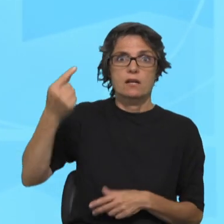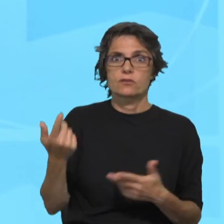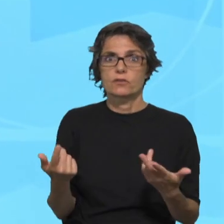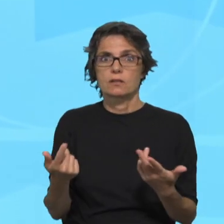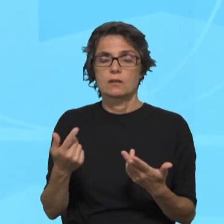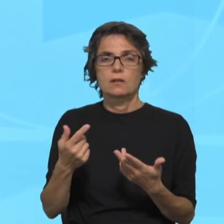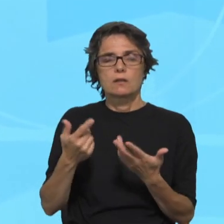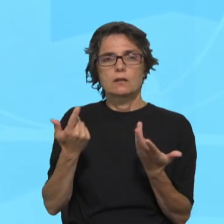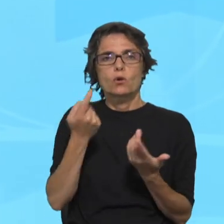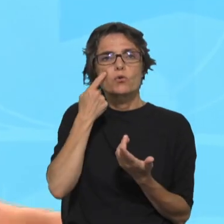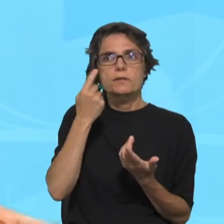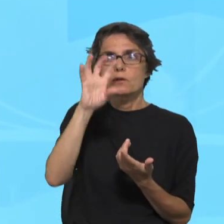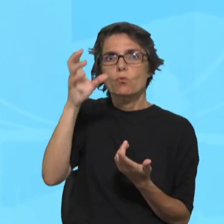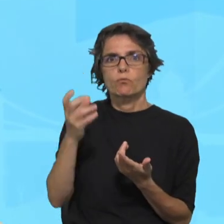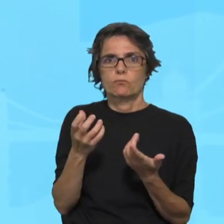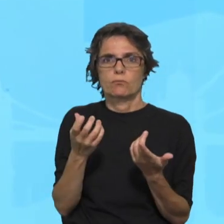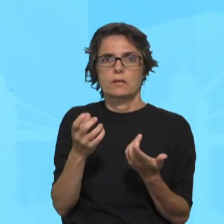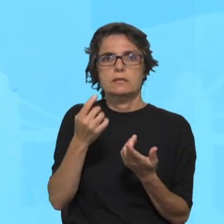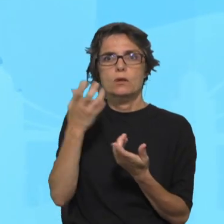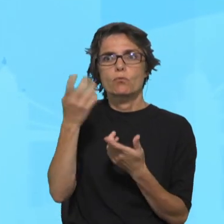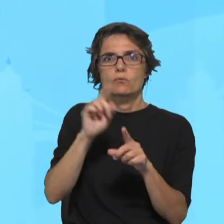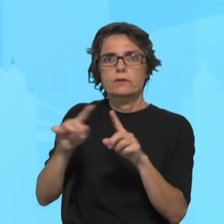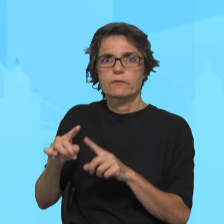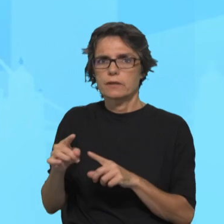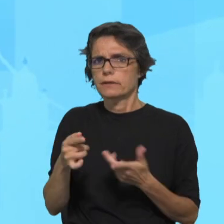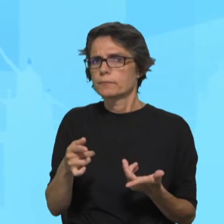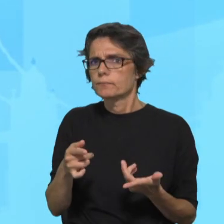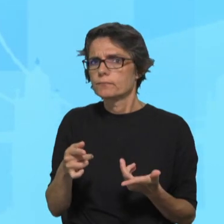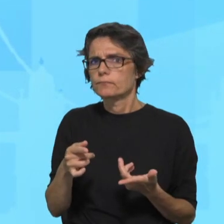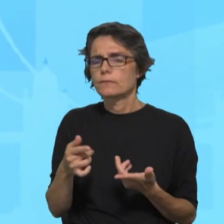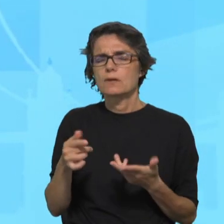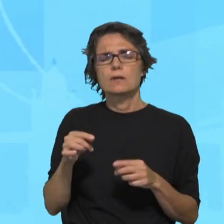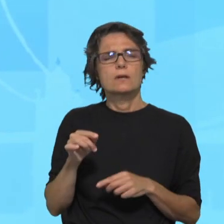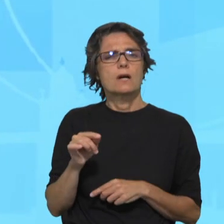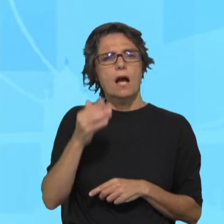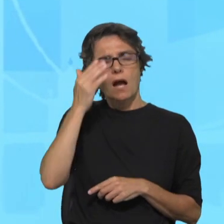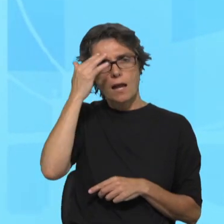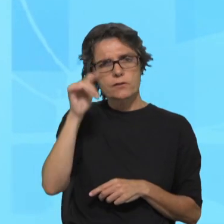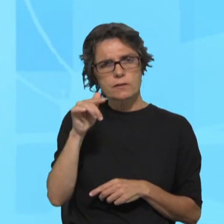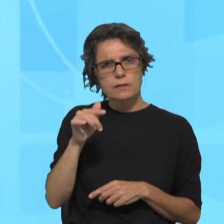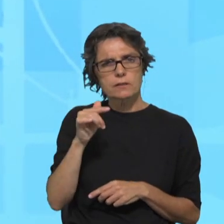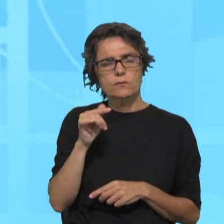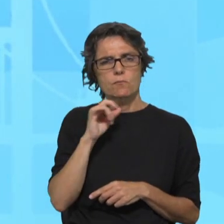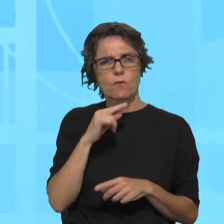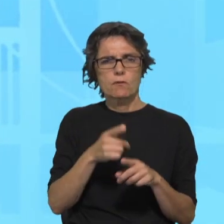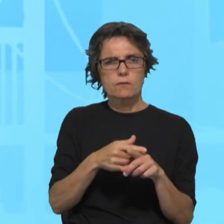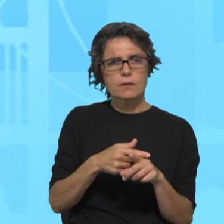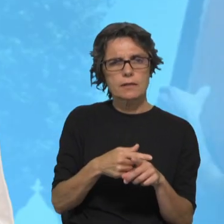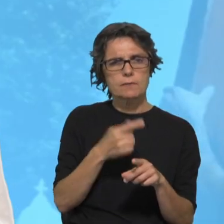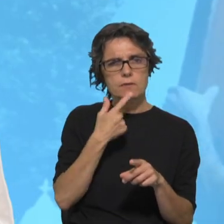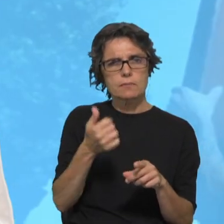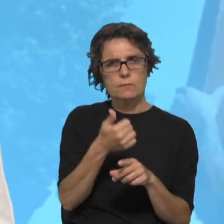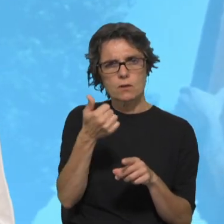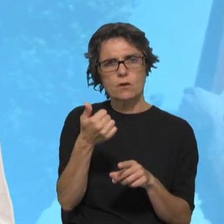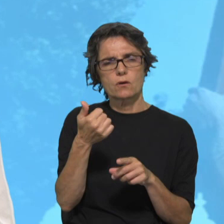conhecimento de civilizações diferentes. Isto pode ser indiciador de interesse também, nomeadamente nos jovens